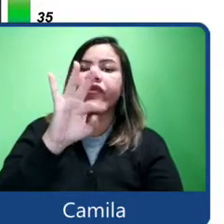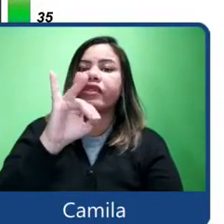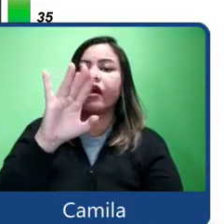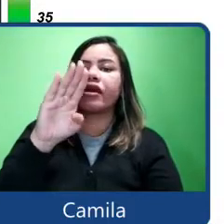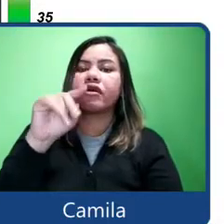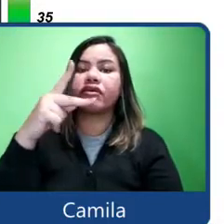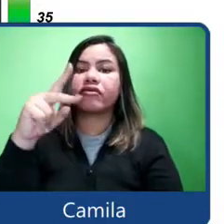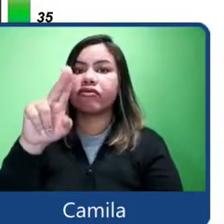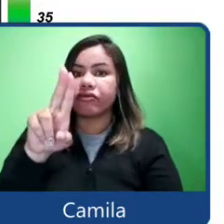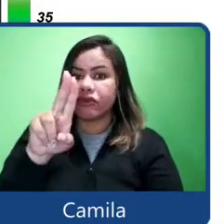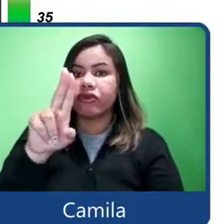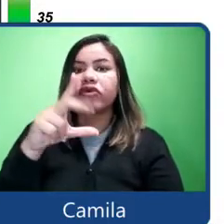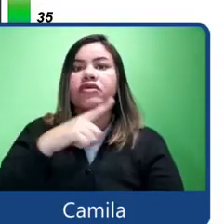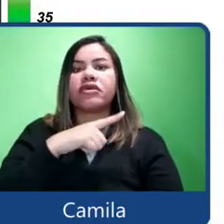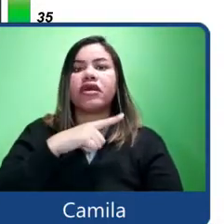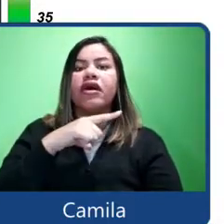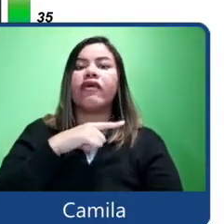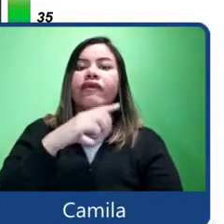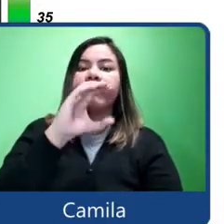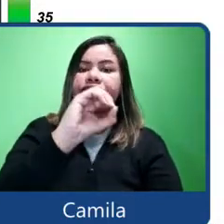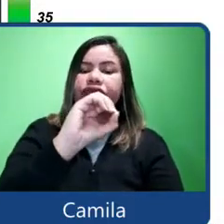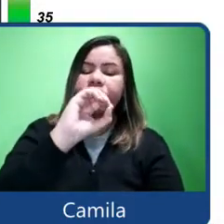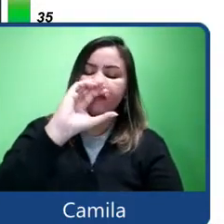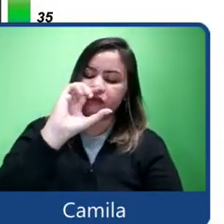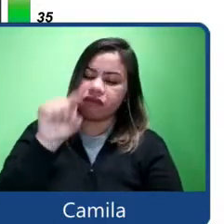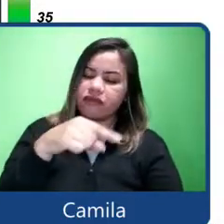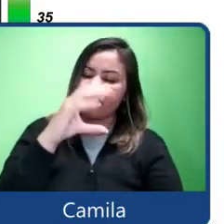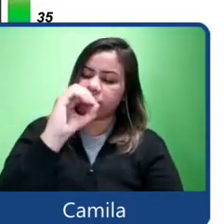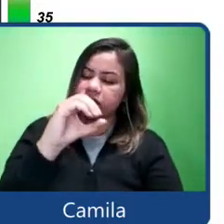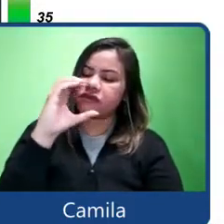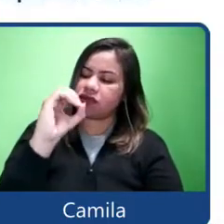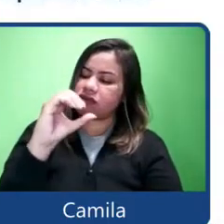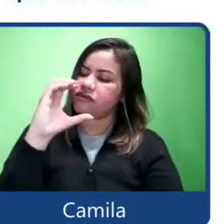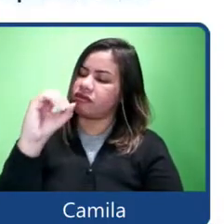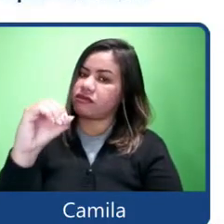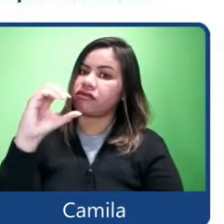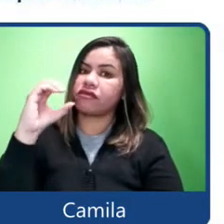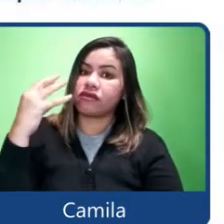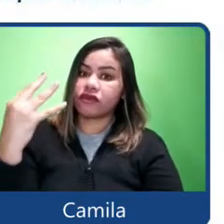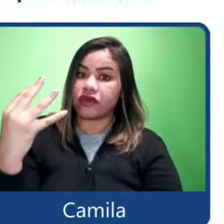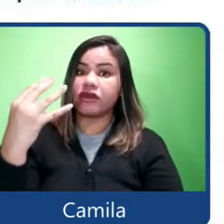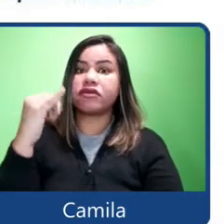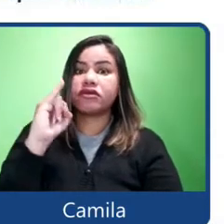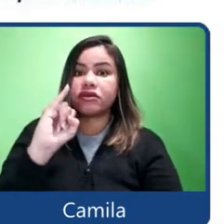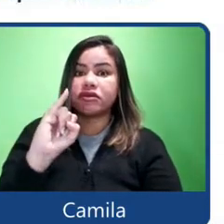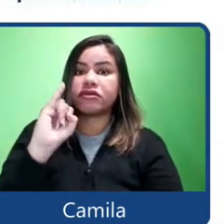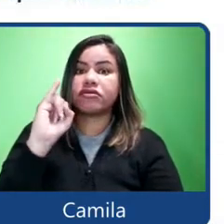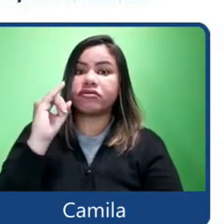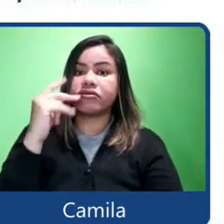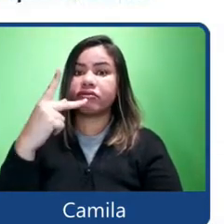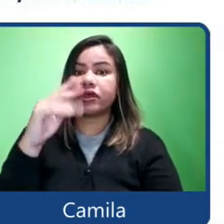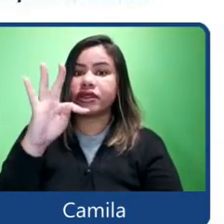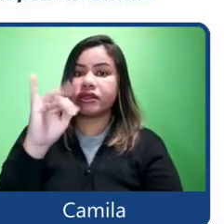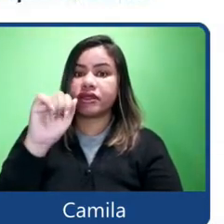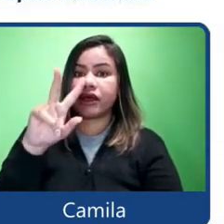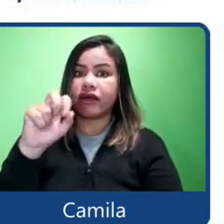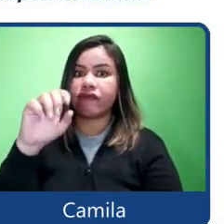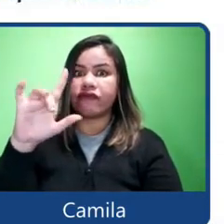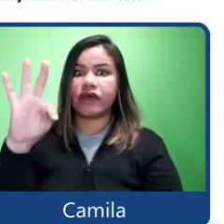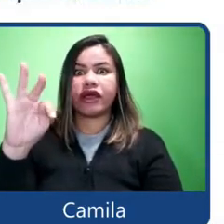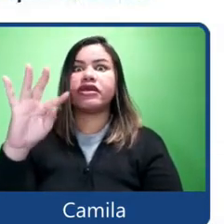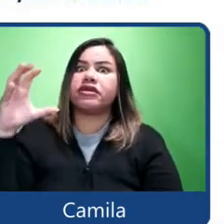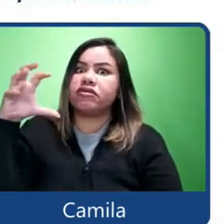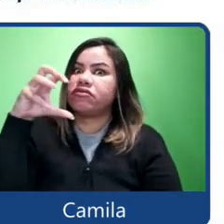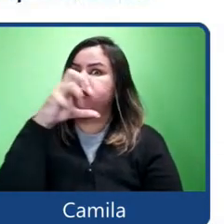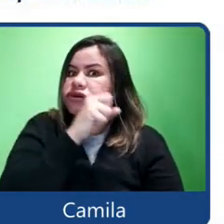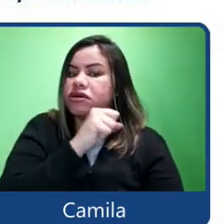0,00014 petawatts. Essa circulação tem uma influência muito grande sobre o clima do Oceano Atlântico. No entanto, o